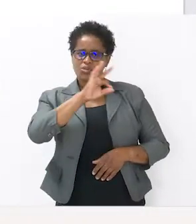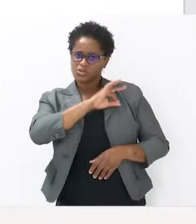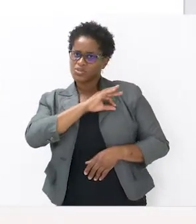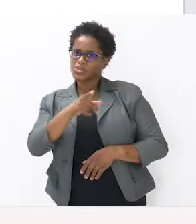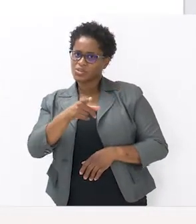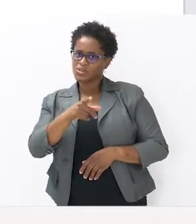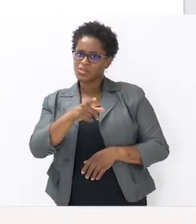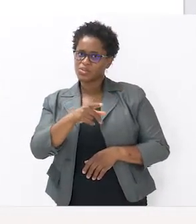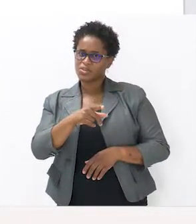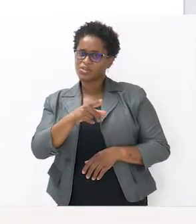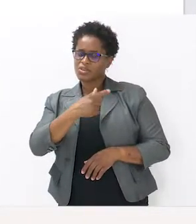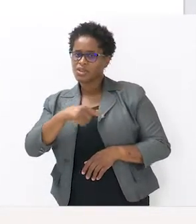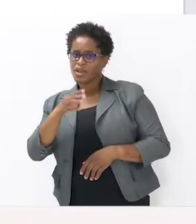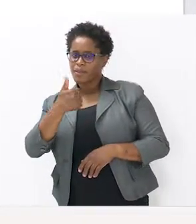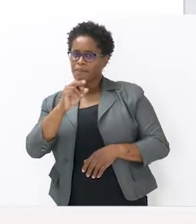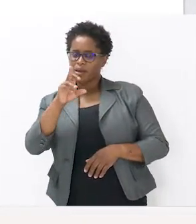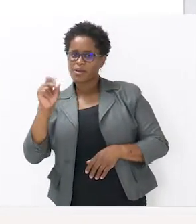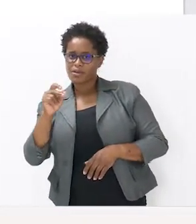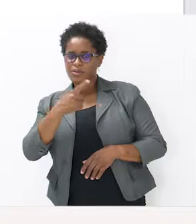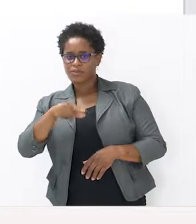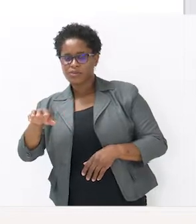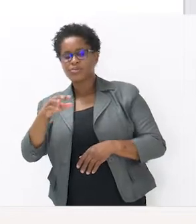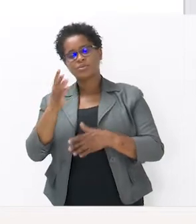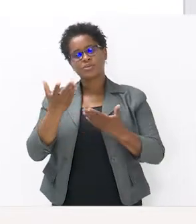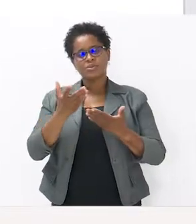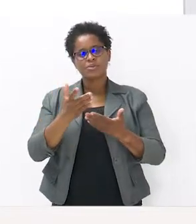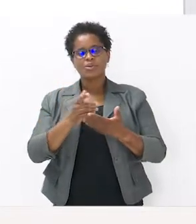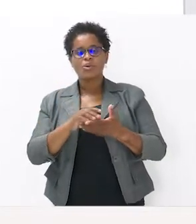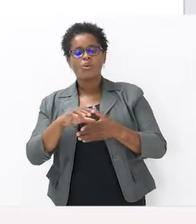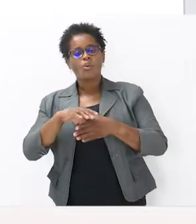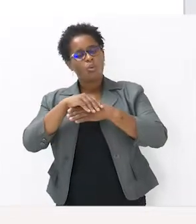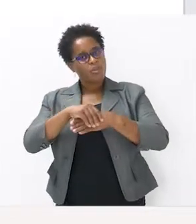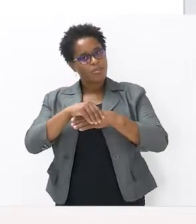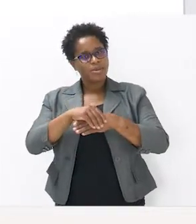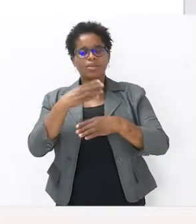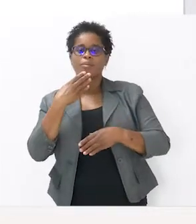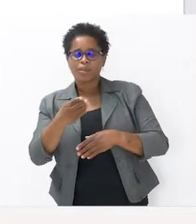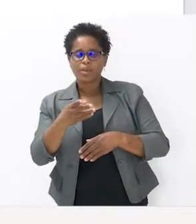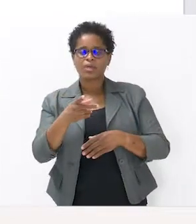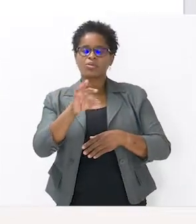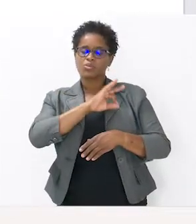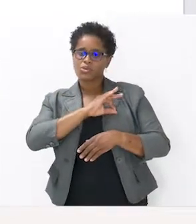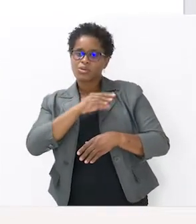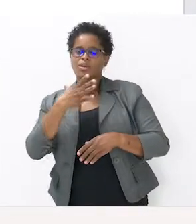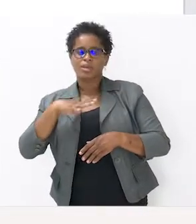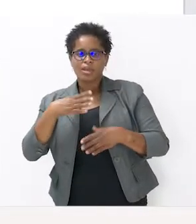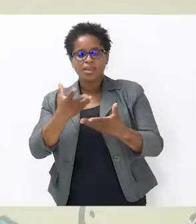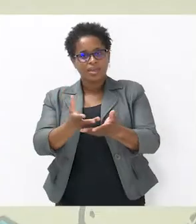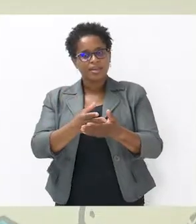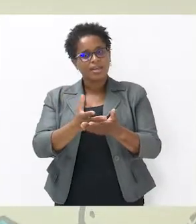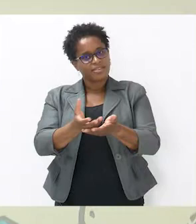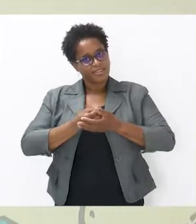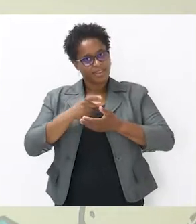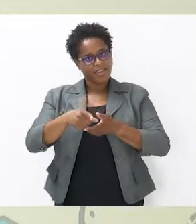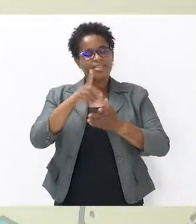barão envia cumprimentos e pede a Vossa Excelência que queira aceitar esta lembrança.